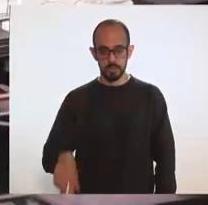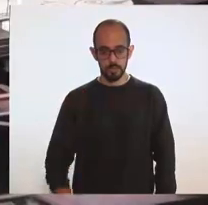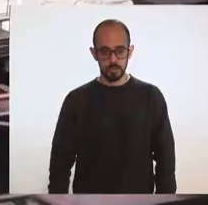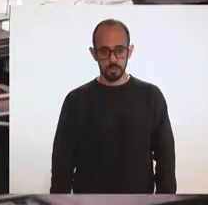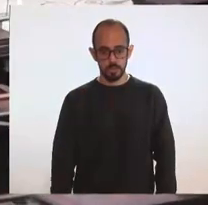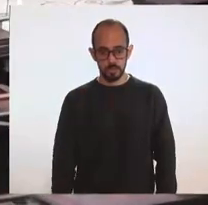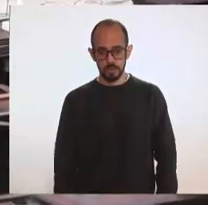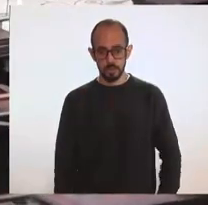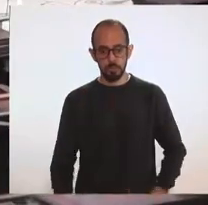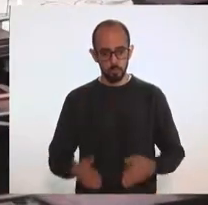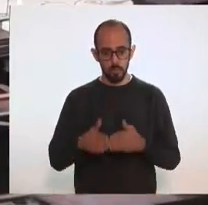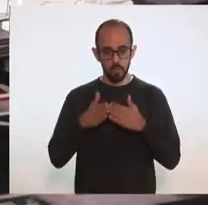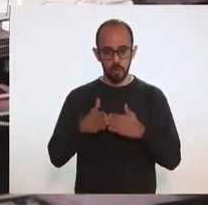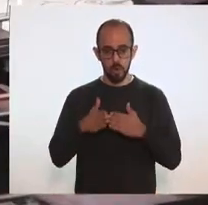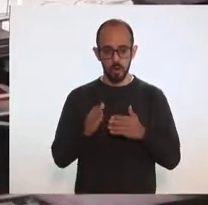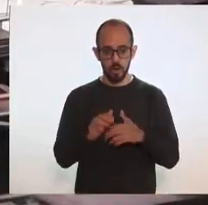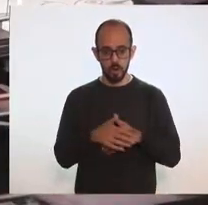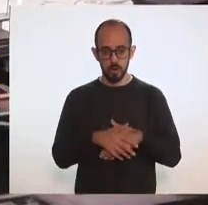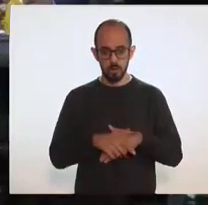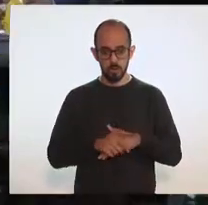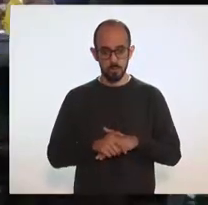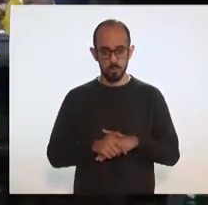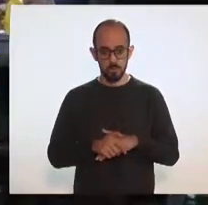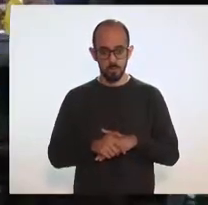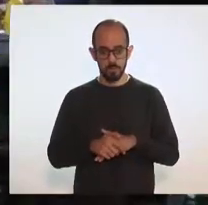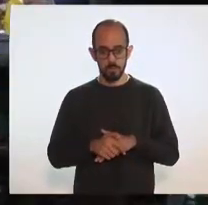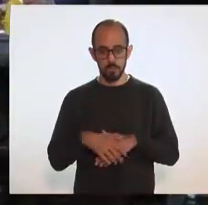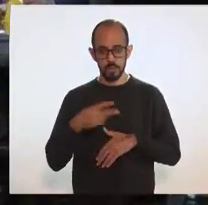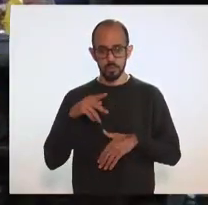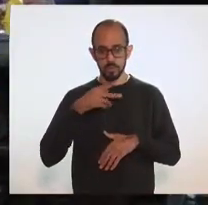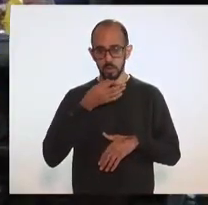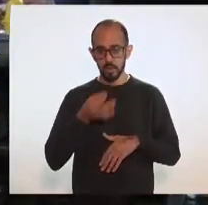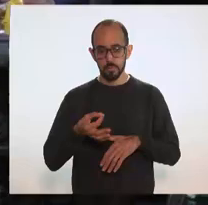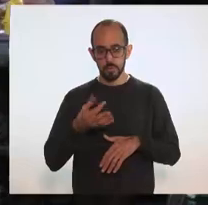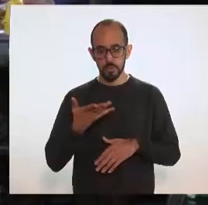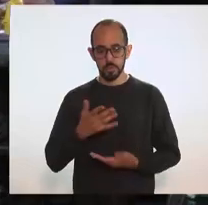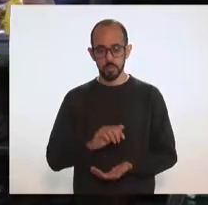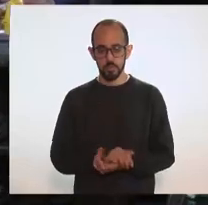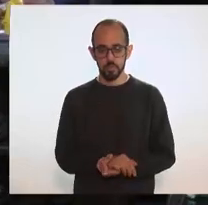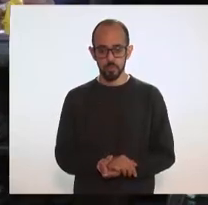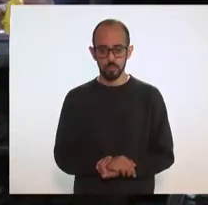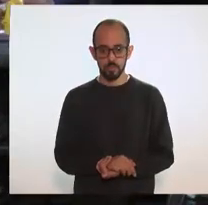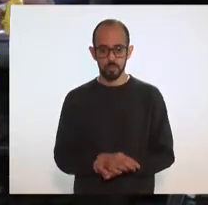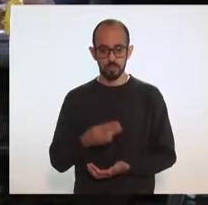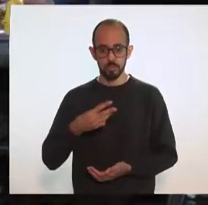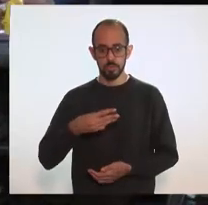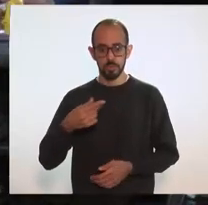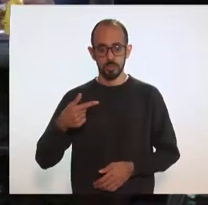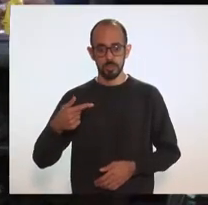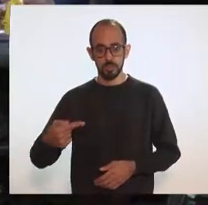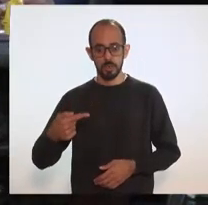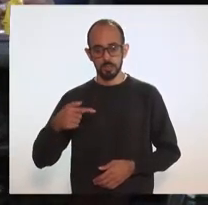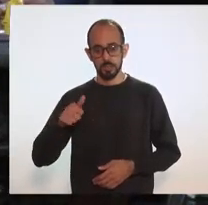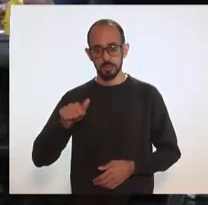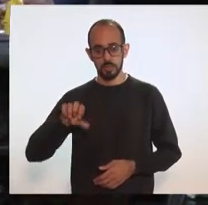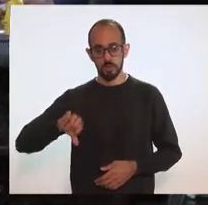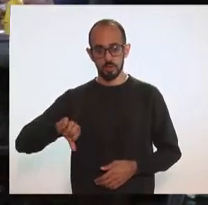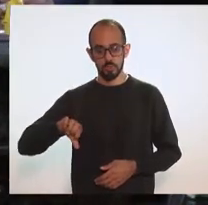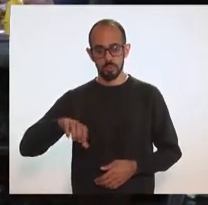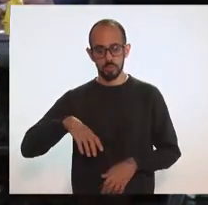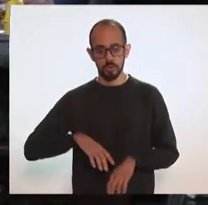por favor pareceu pele 27 2019 se